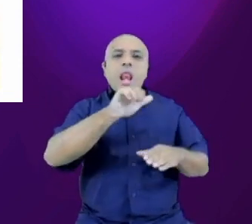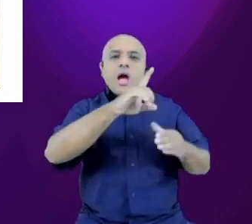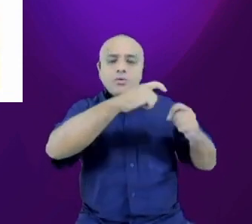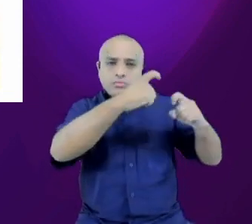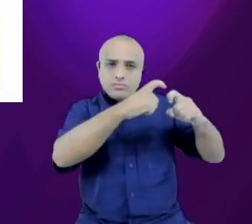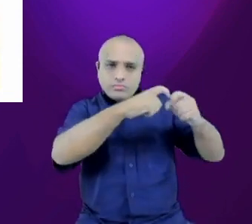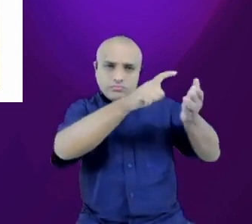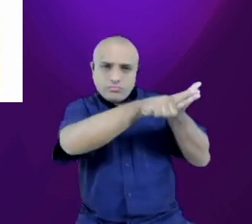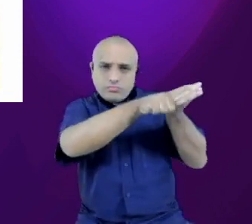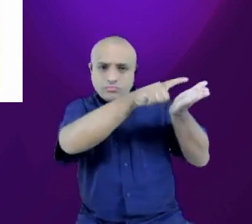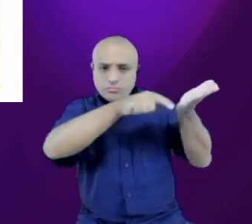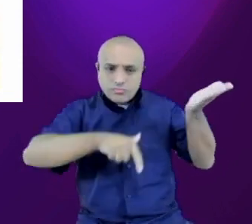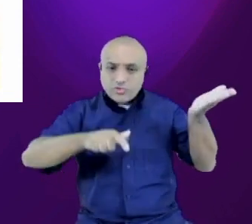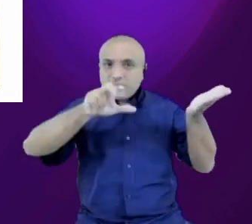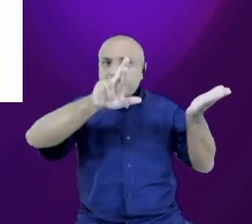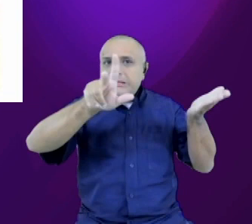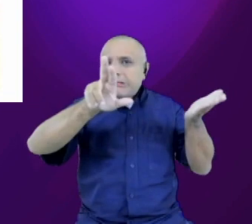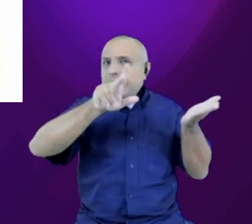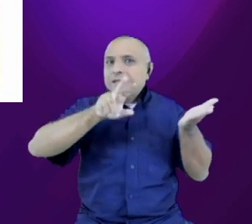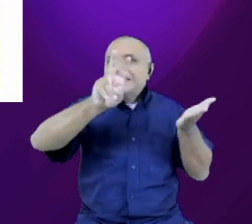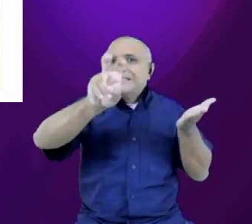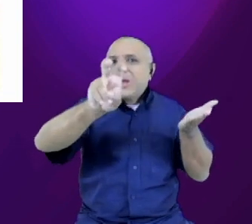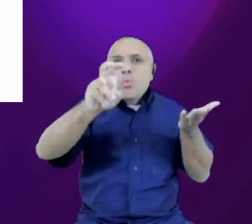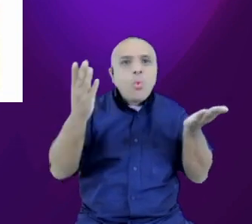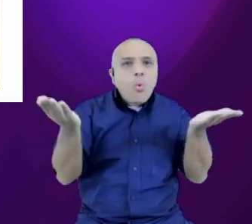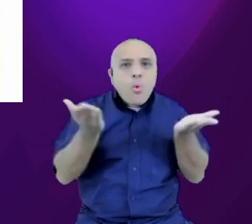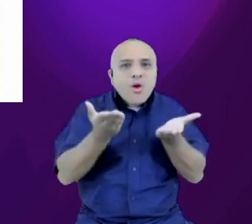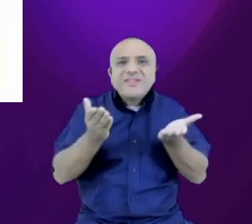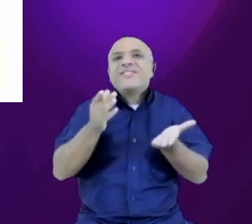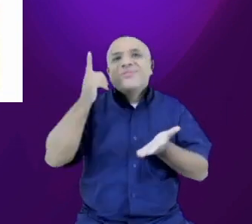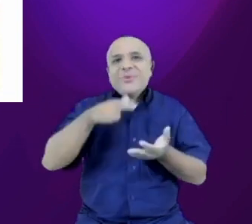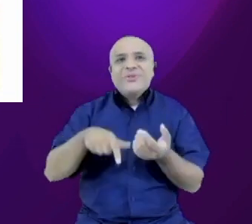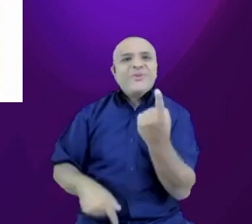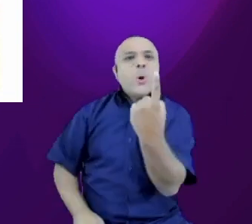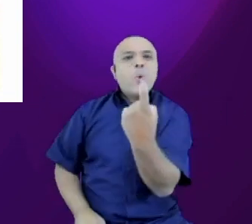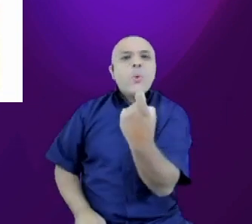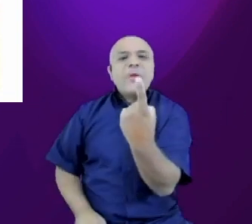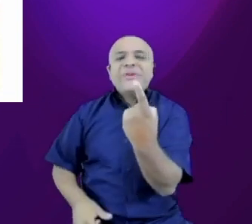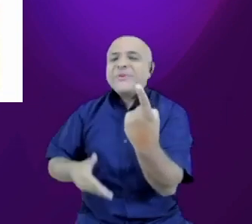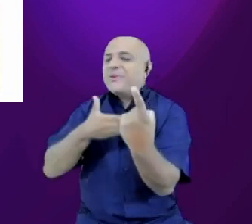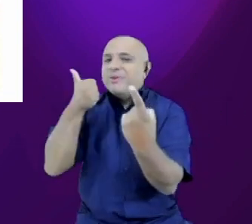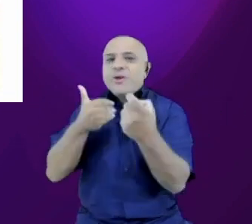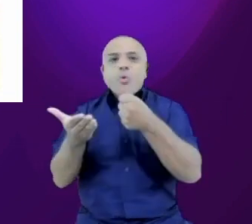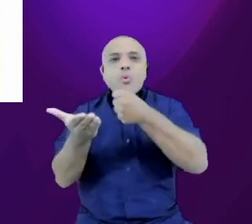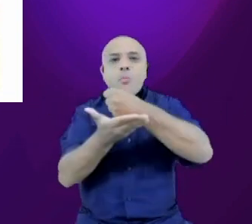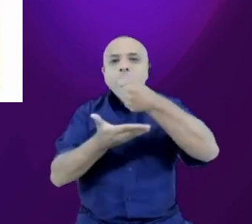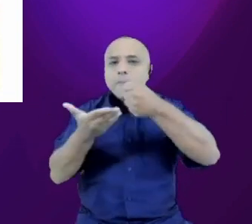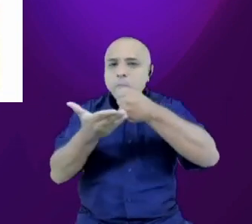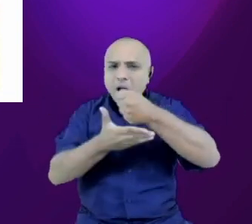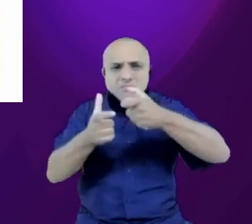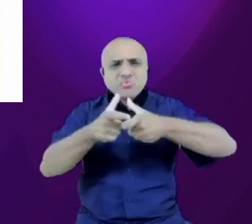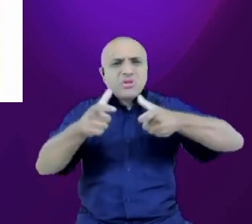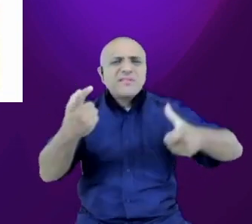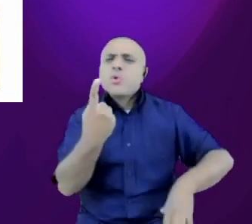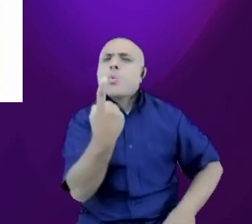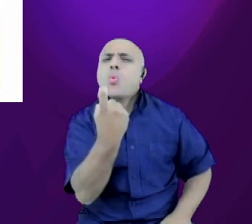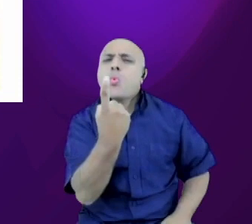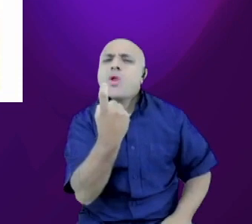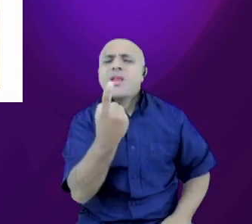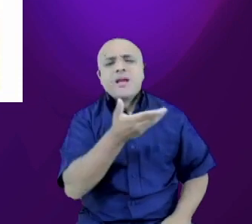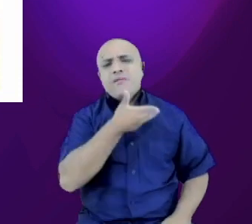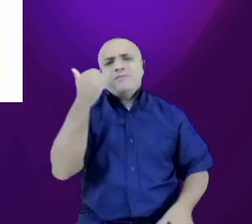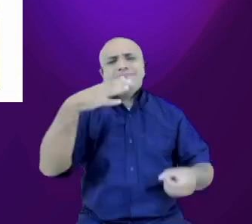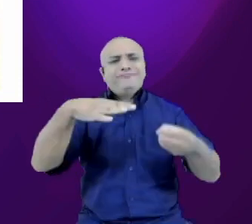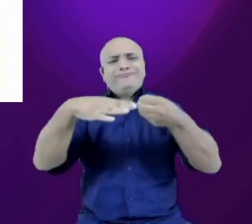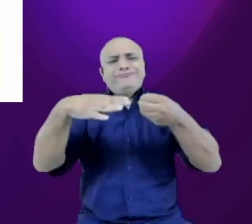sistemas RIS-PACS diferentes, e hoje a gente consegue trabalhar com um único sistema, com uma base única, e aí, com isso,